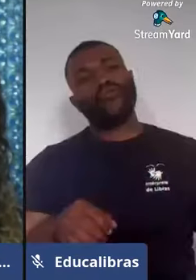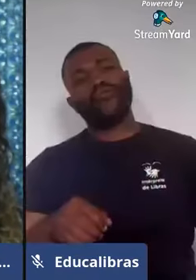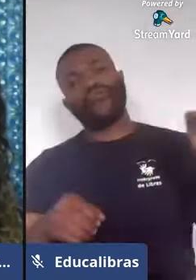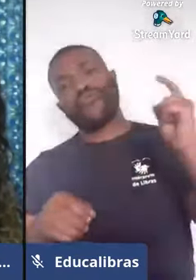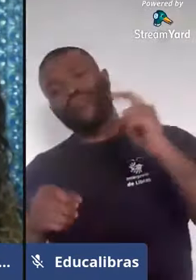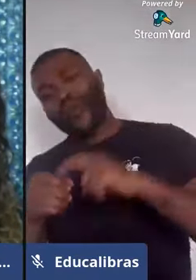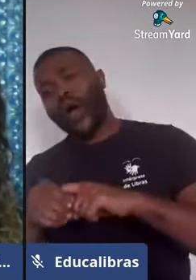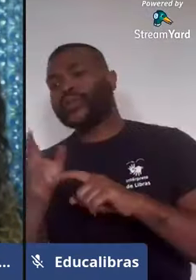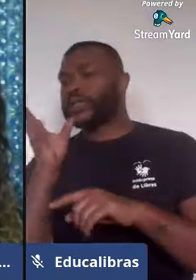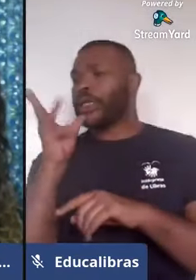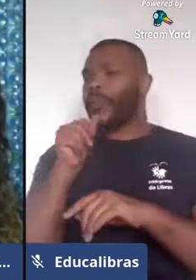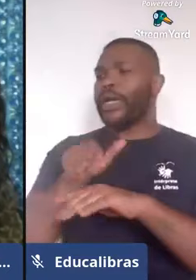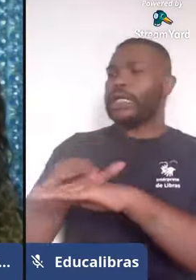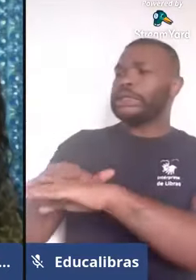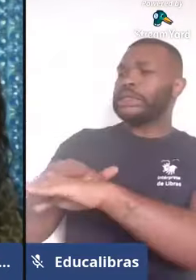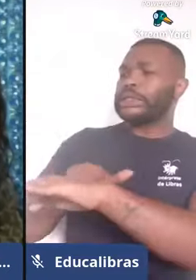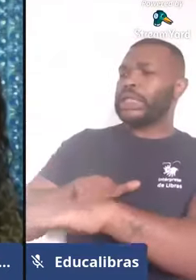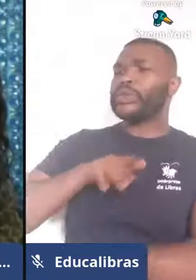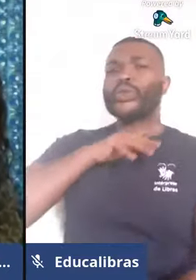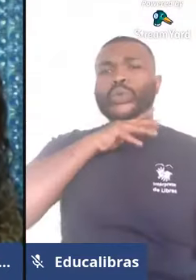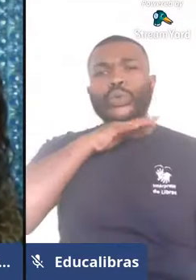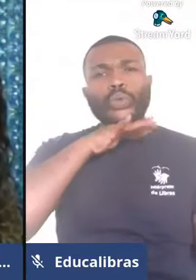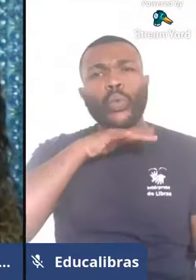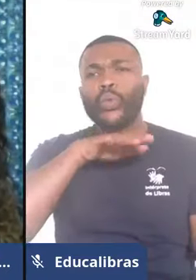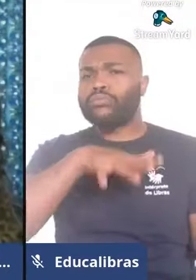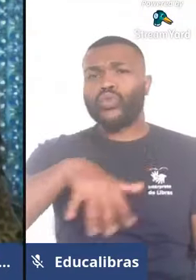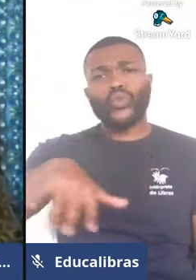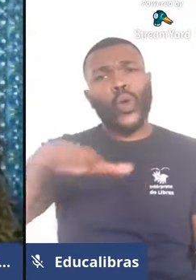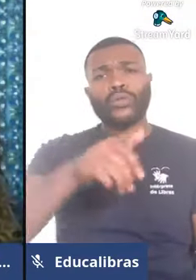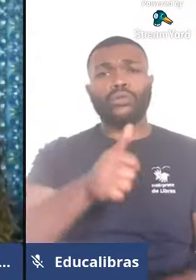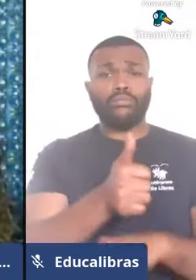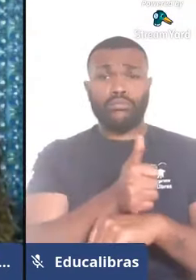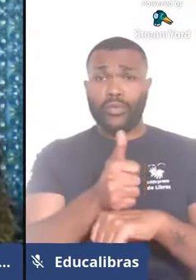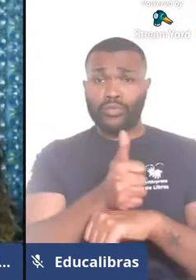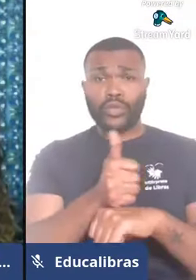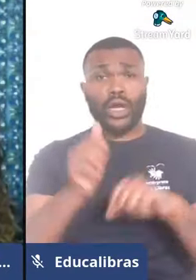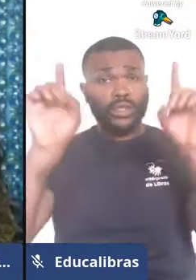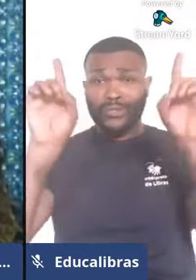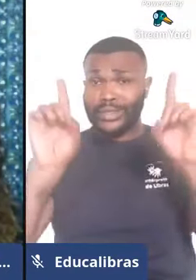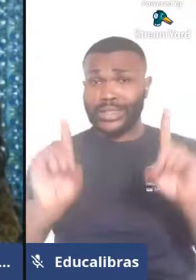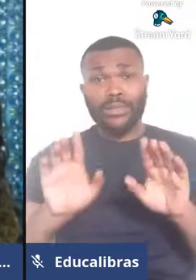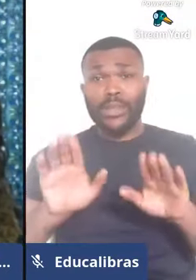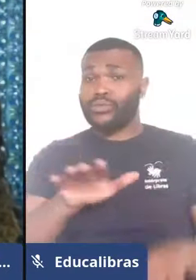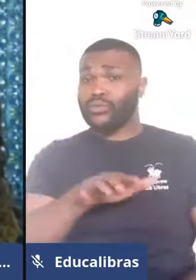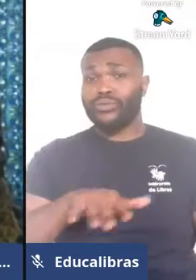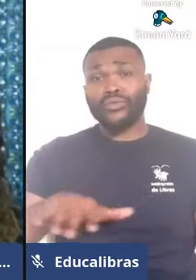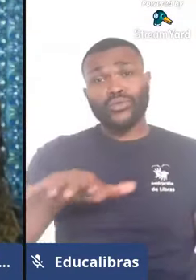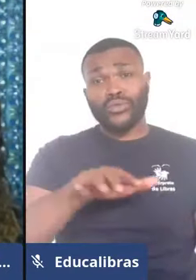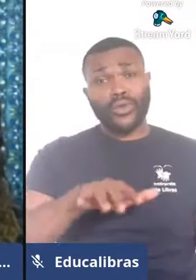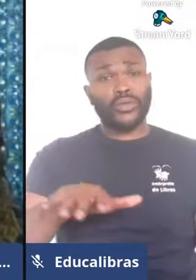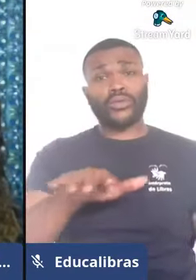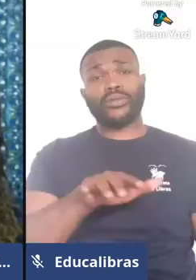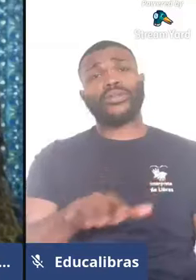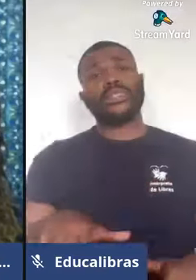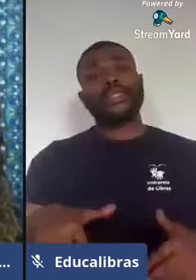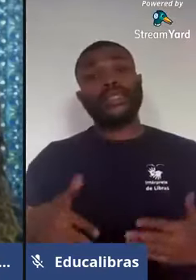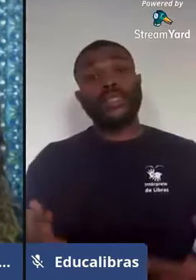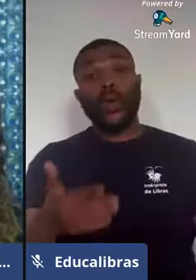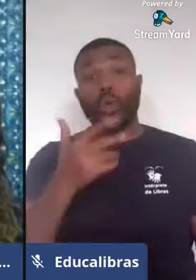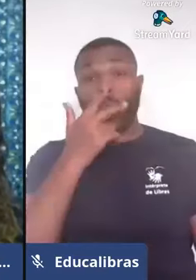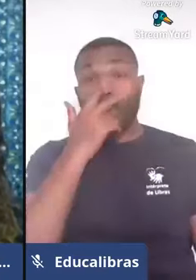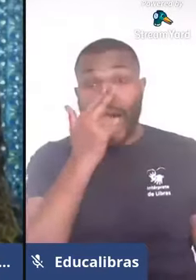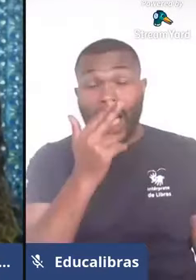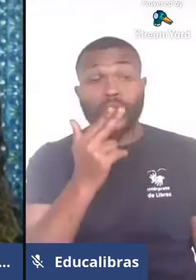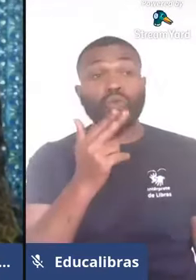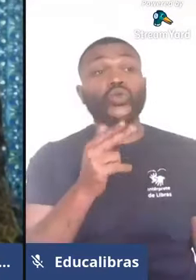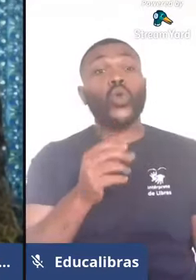todo mundo, né, isso eu vejo como ruim para todos, não só para o profissional com deficiência. Então, eu acho que essa aceleração desse